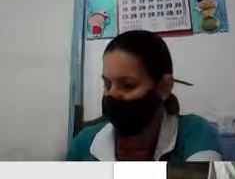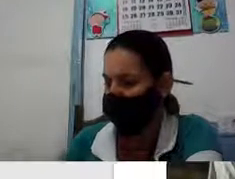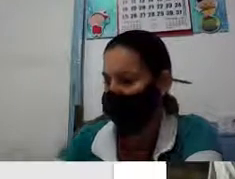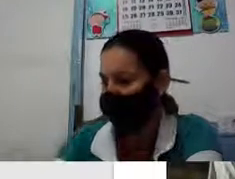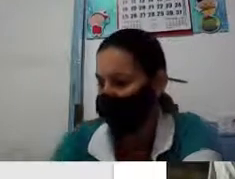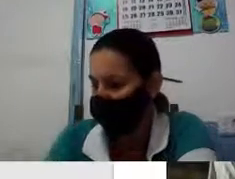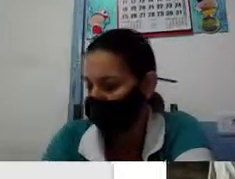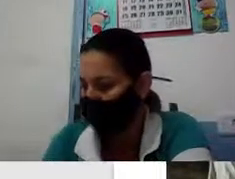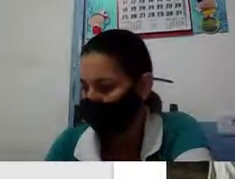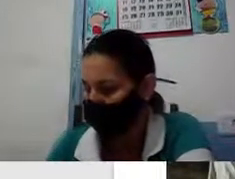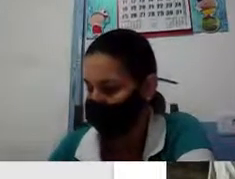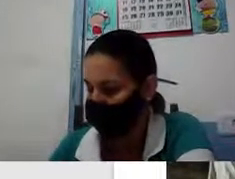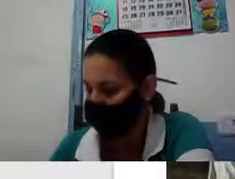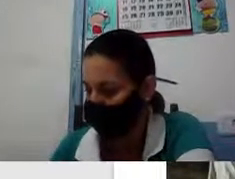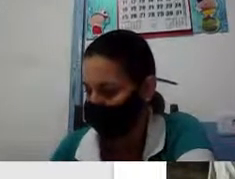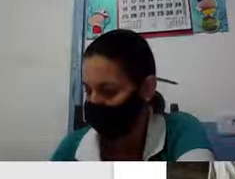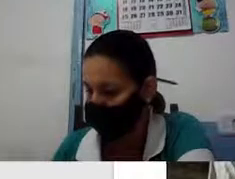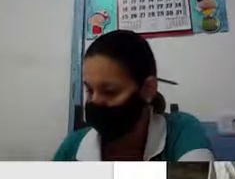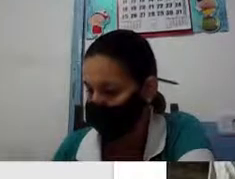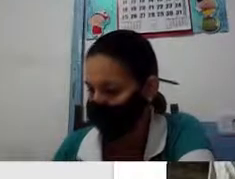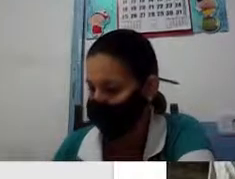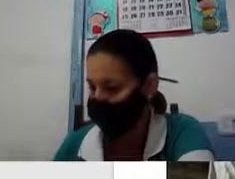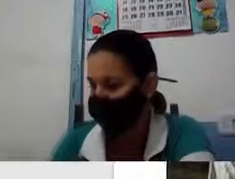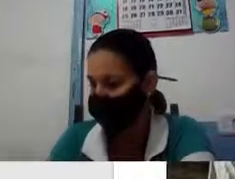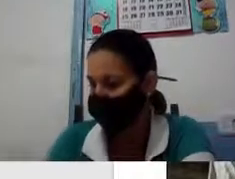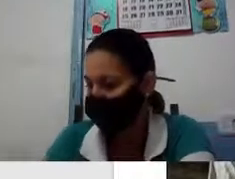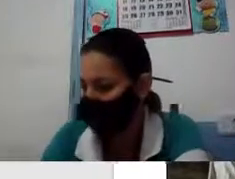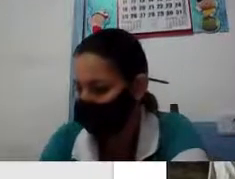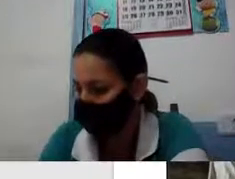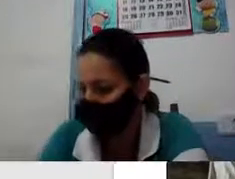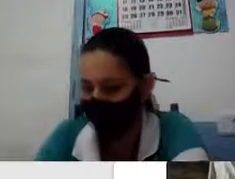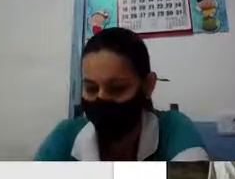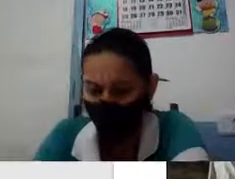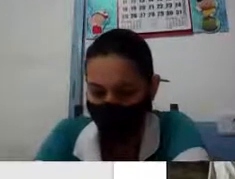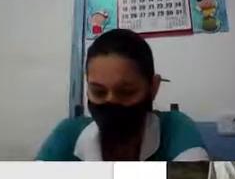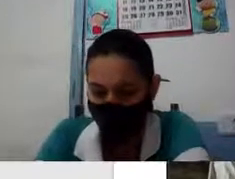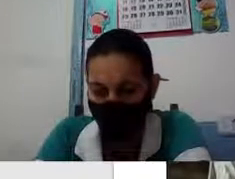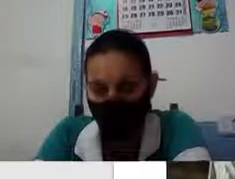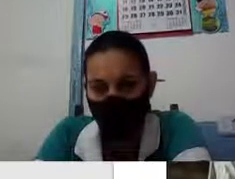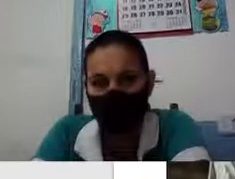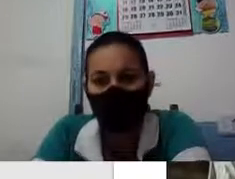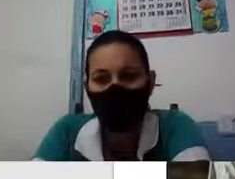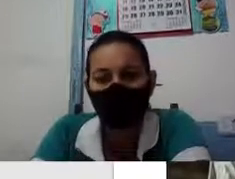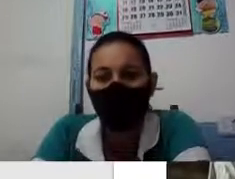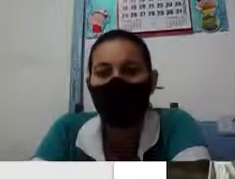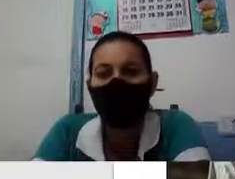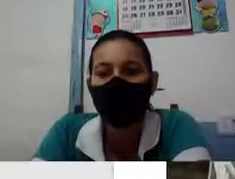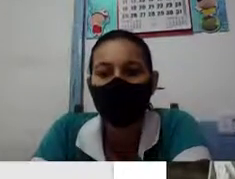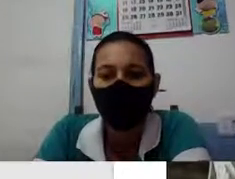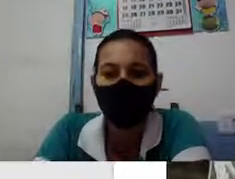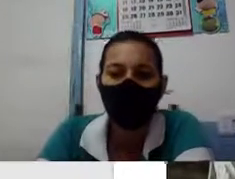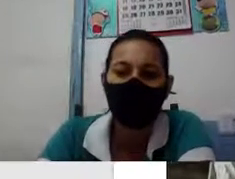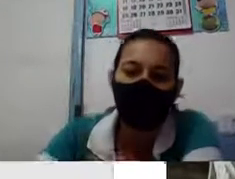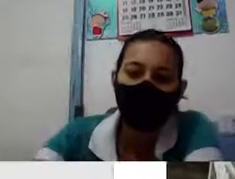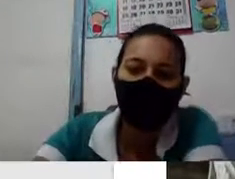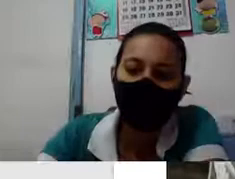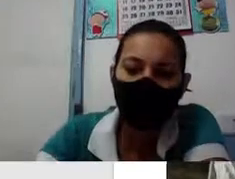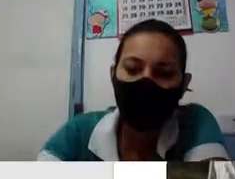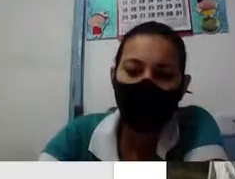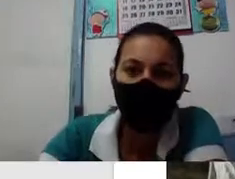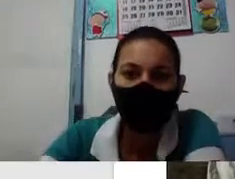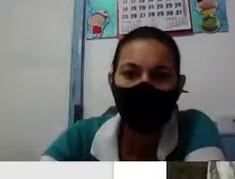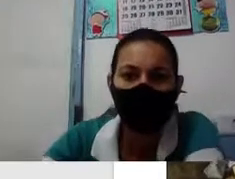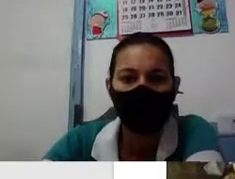Pertencente a uma família proprietária de engenhos de açúcar na Bahia, Gregório de Matos Guerra nasceu em